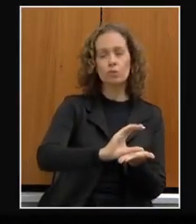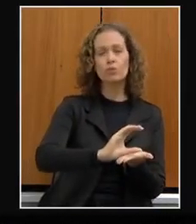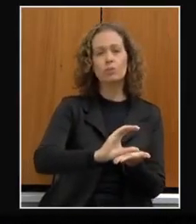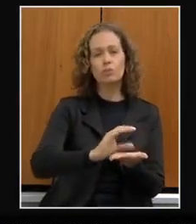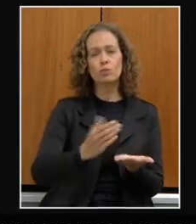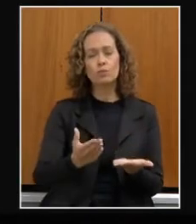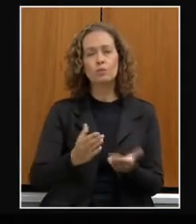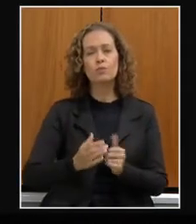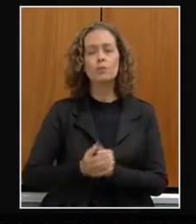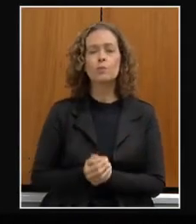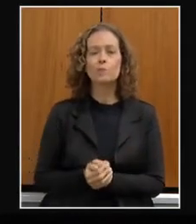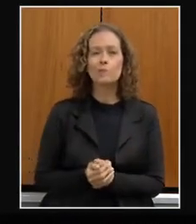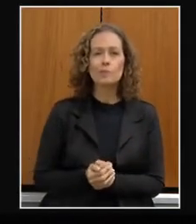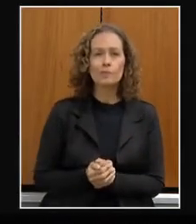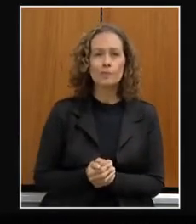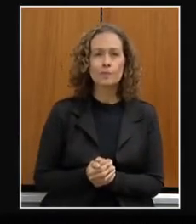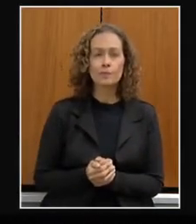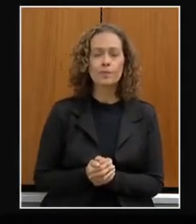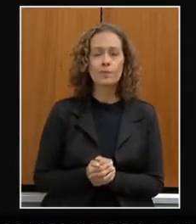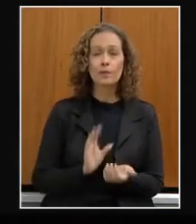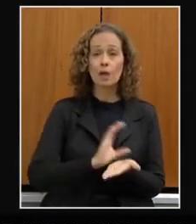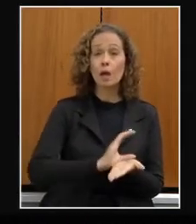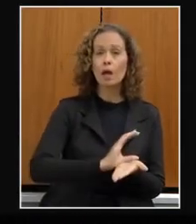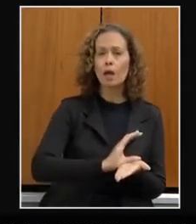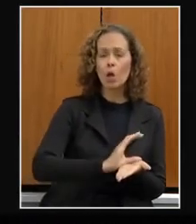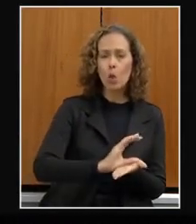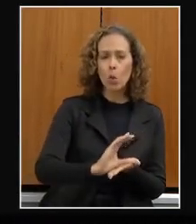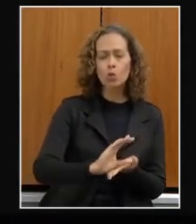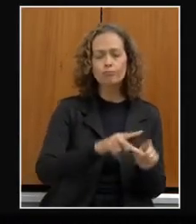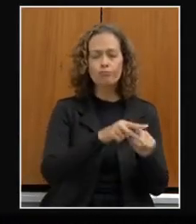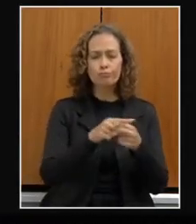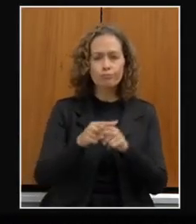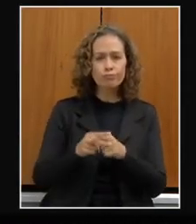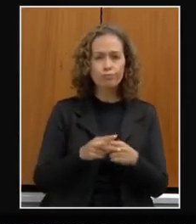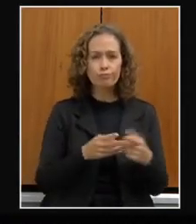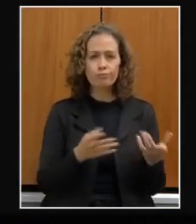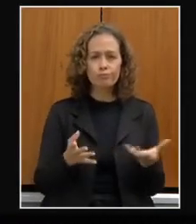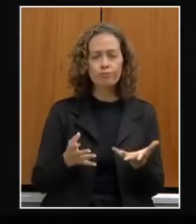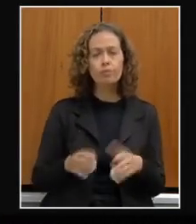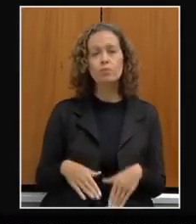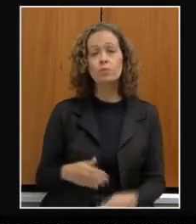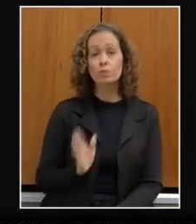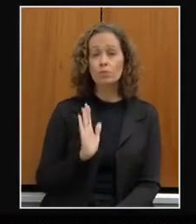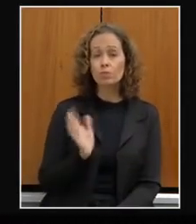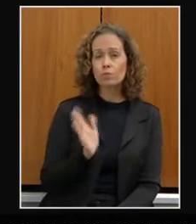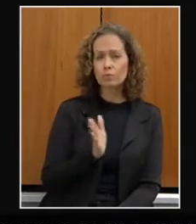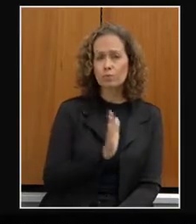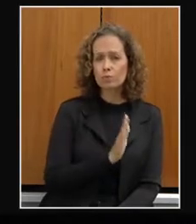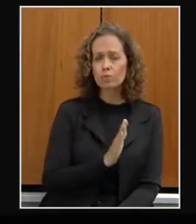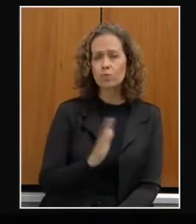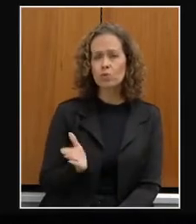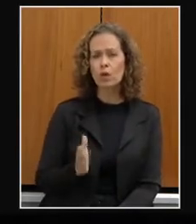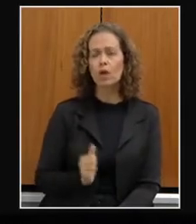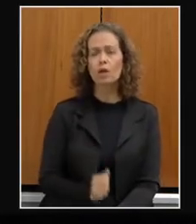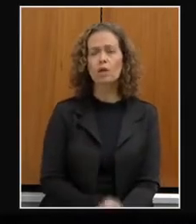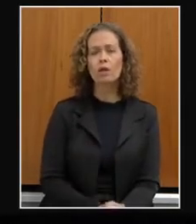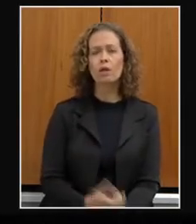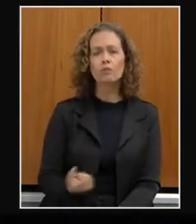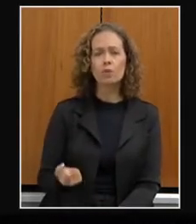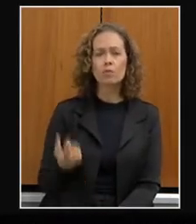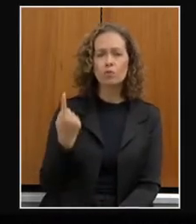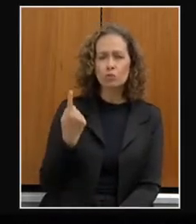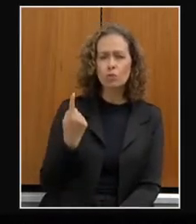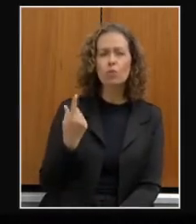que fala que é recurso de reparação eu não acho que vão conseguir reparar nunca o crime que fizeram em Brumadinho